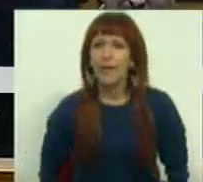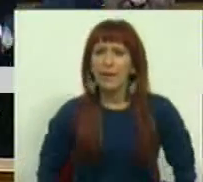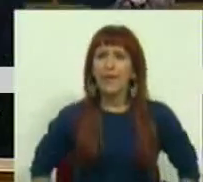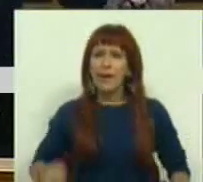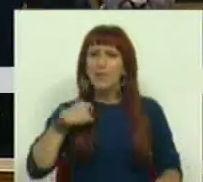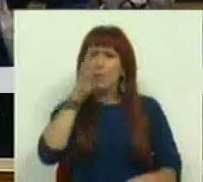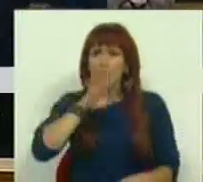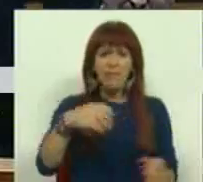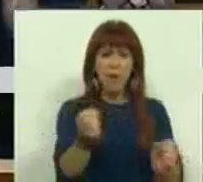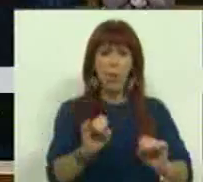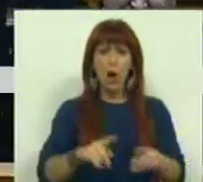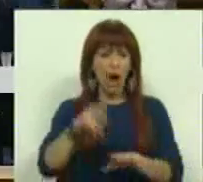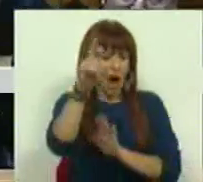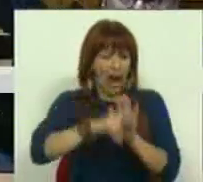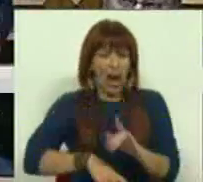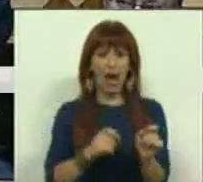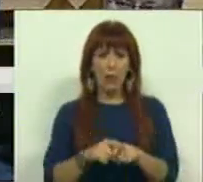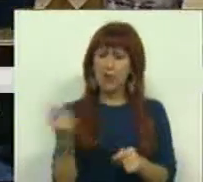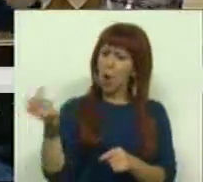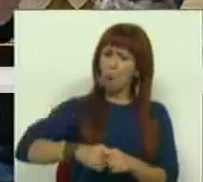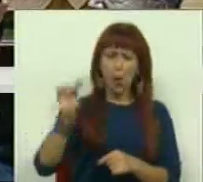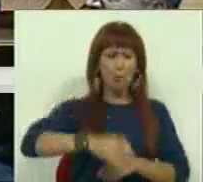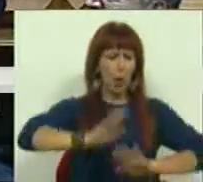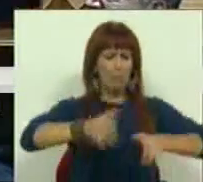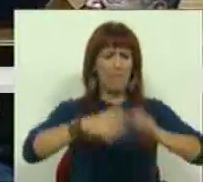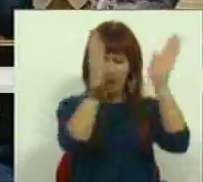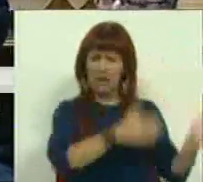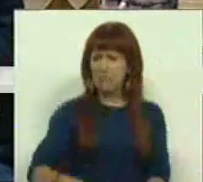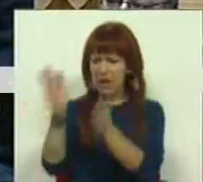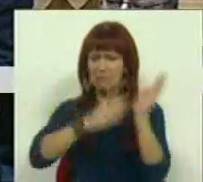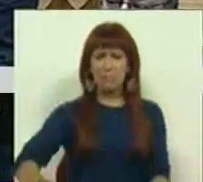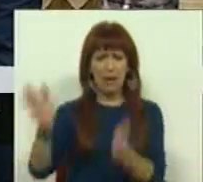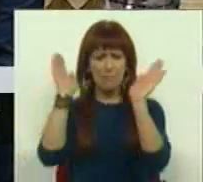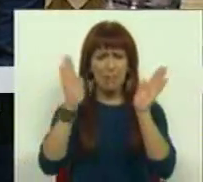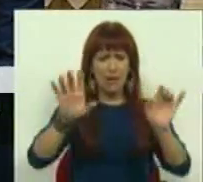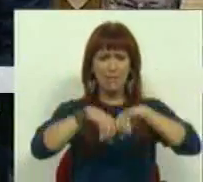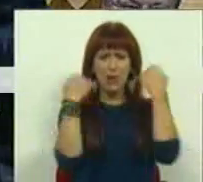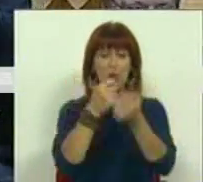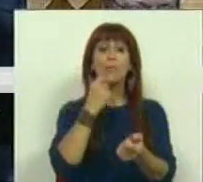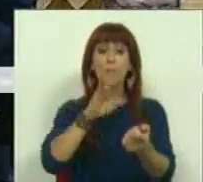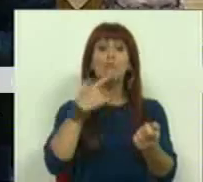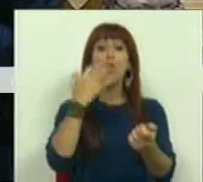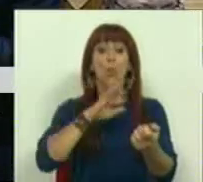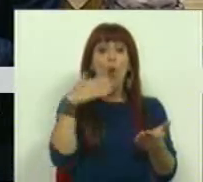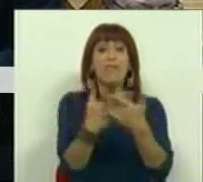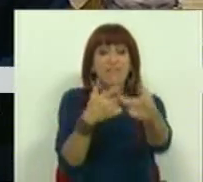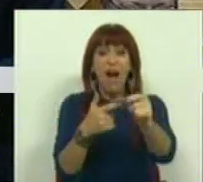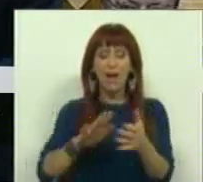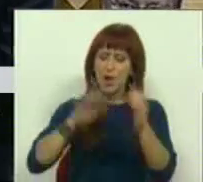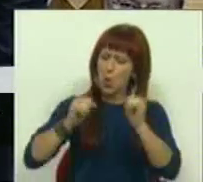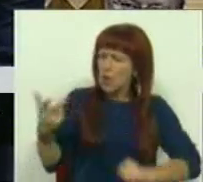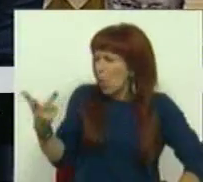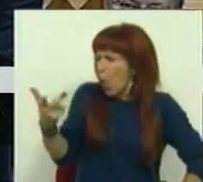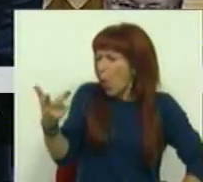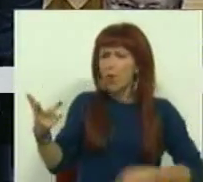se lhe aplica nenhuma regra de assiduidade nem de produtividade que se aplica na sociedade inteira. E no acordo